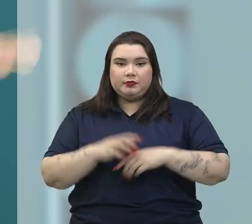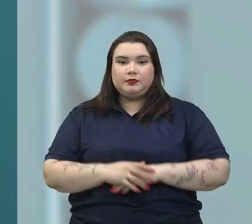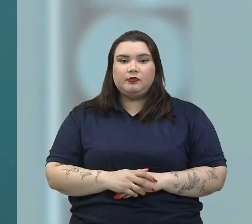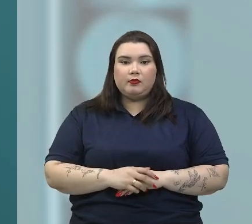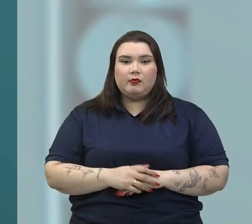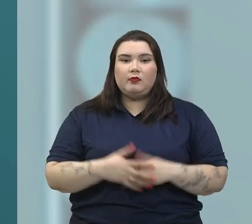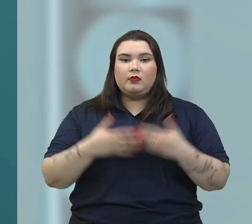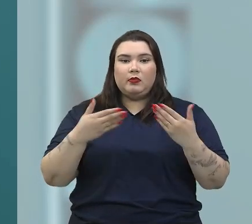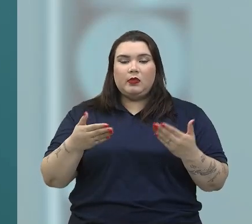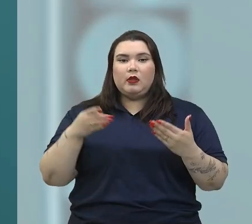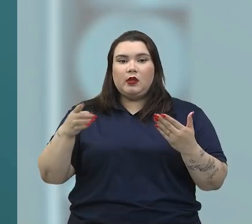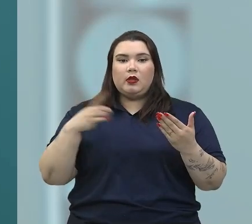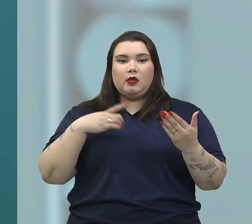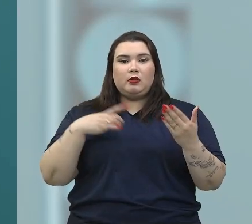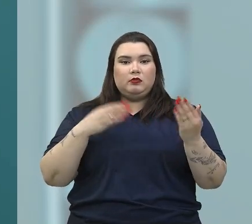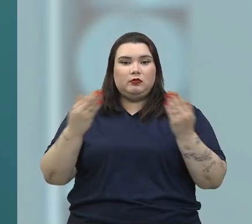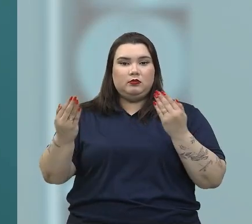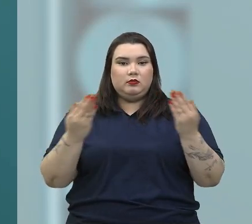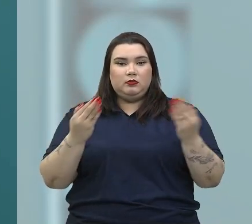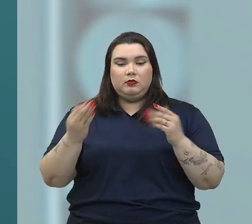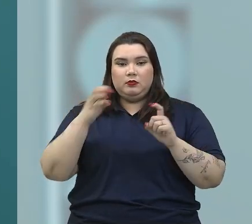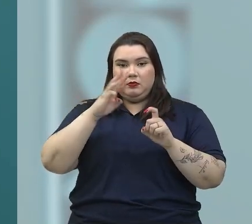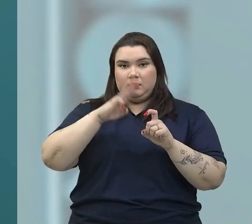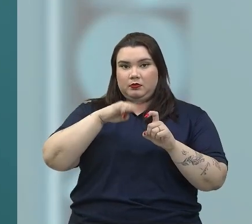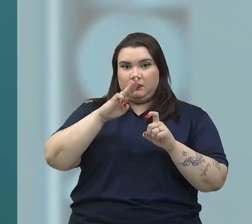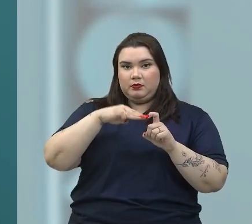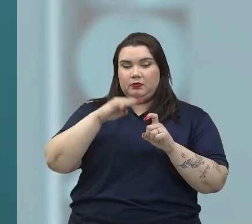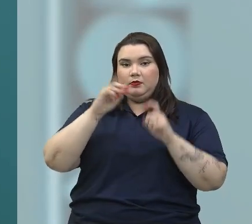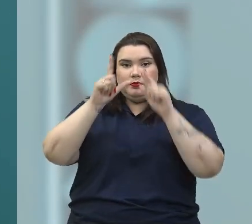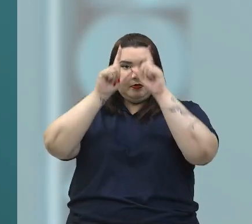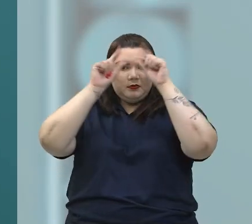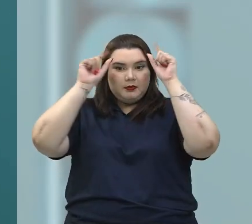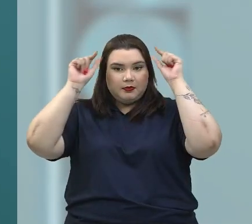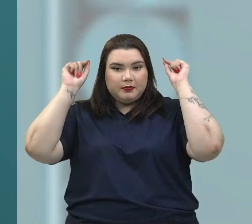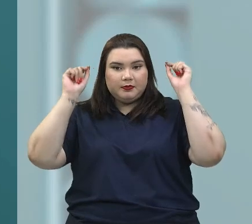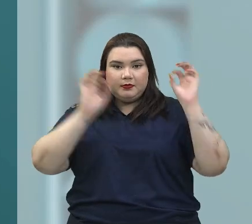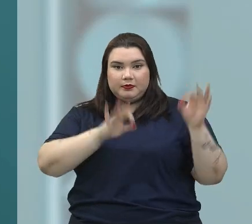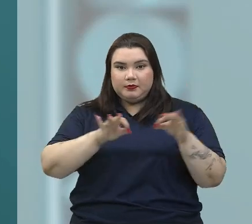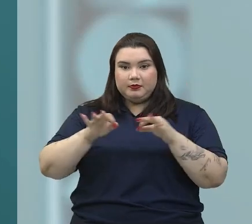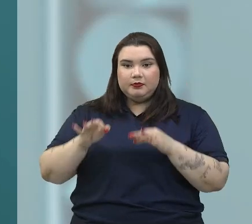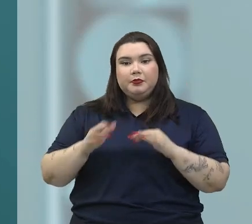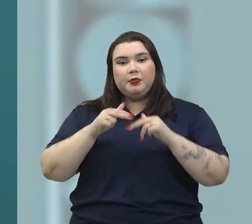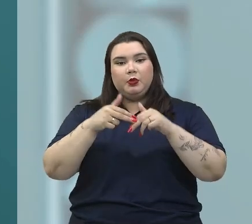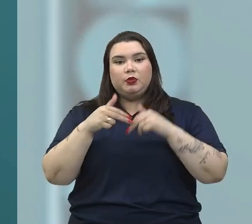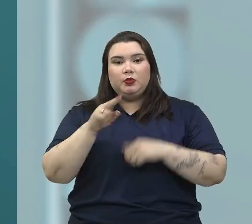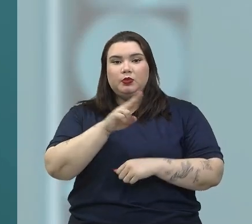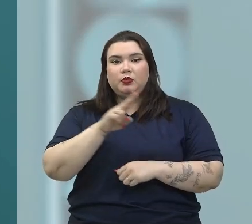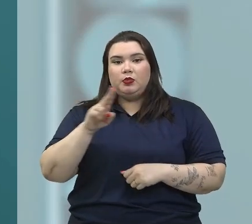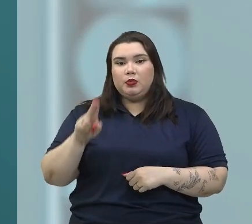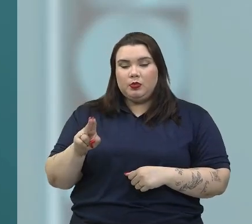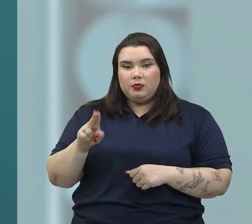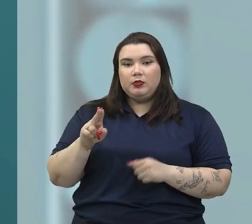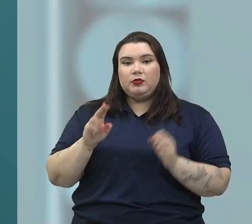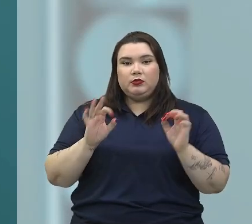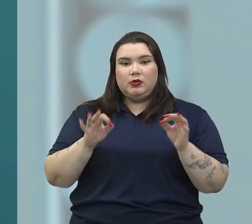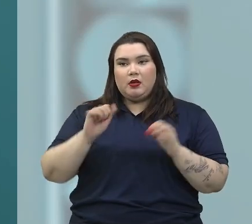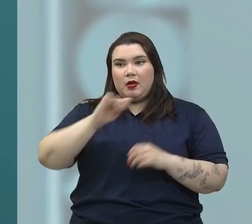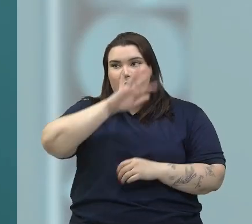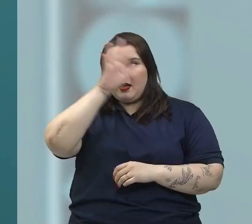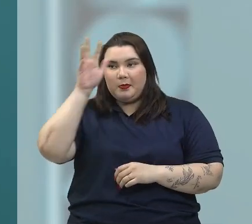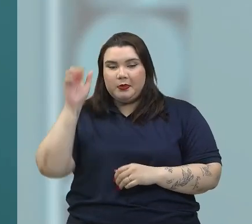Então, eles fazem uma comparação aí com a mitologia grega, ok? Por isso que nós temos o nome Amazonas, não por causa do